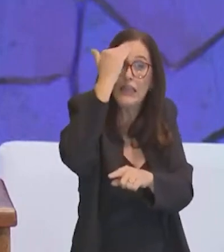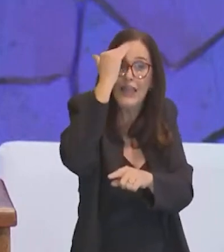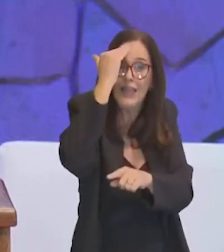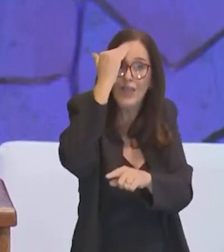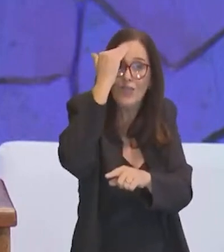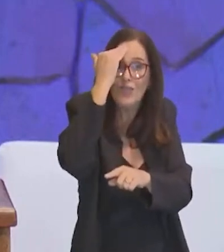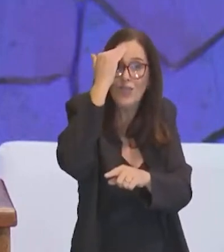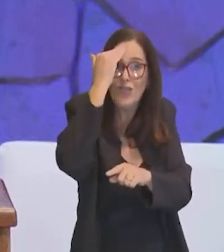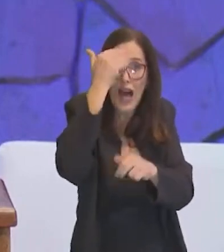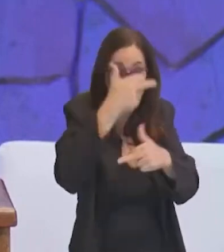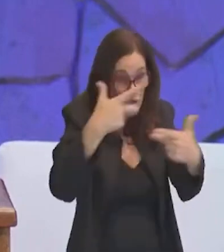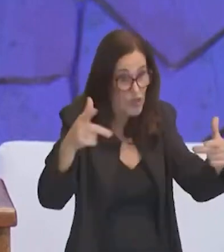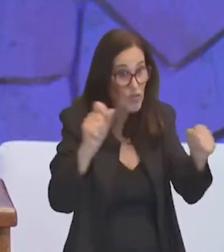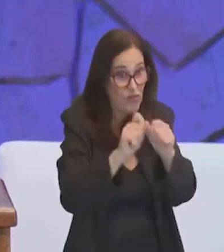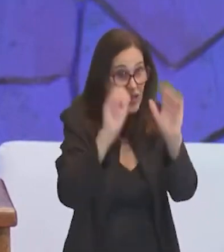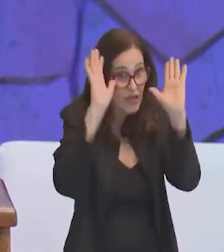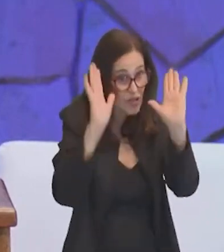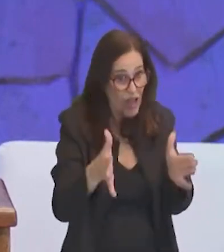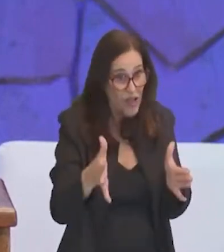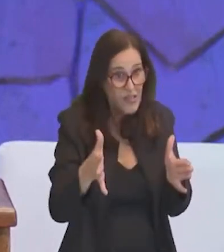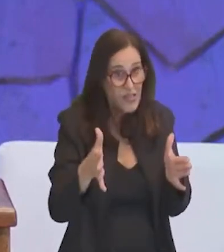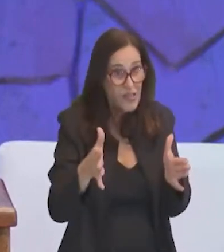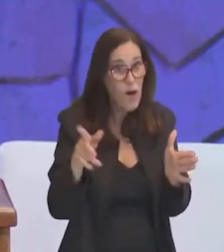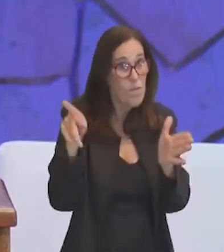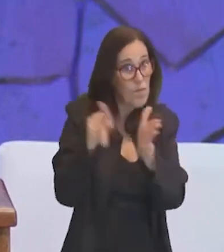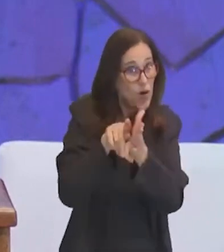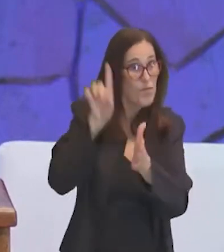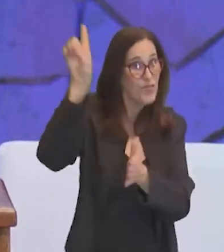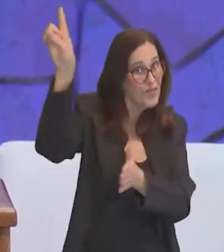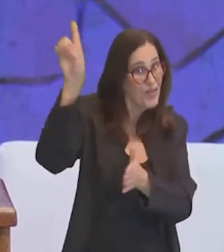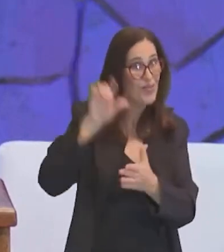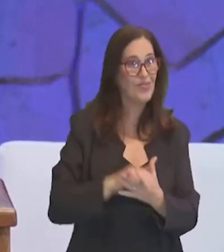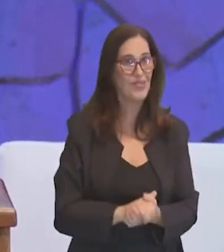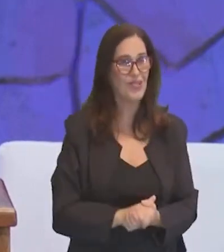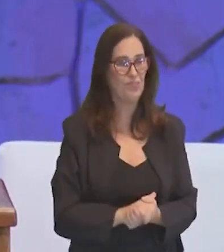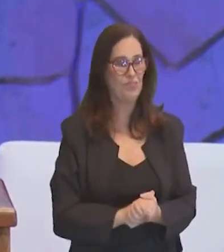os feitos e as obras de Deus.